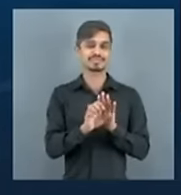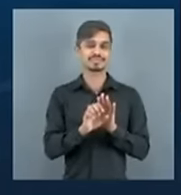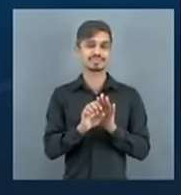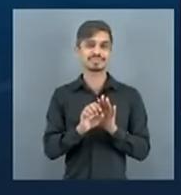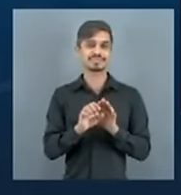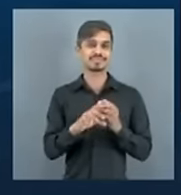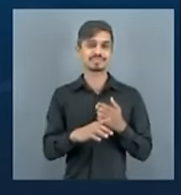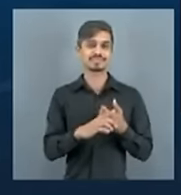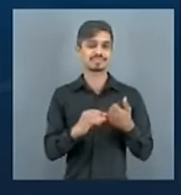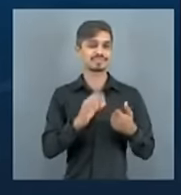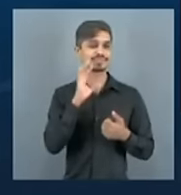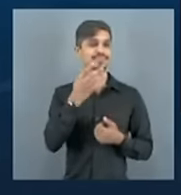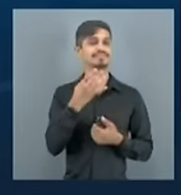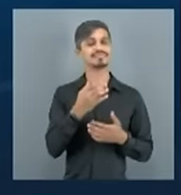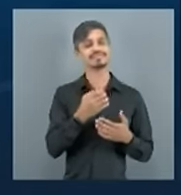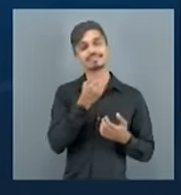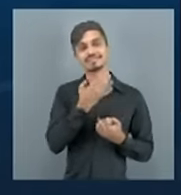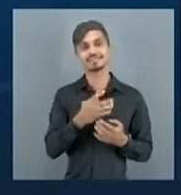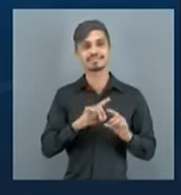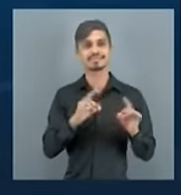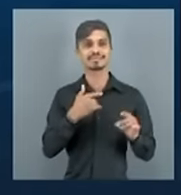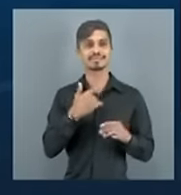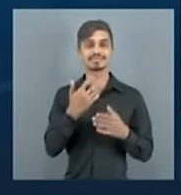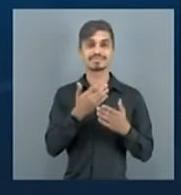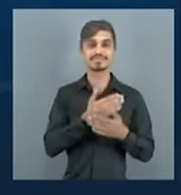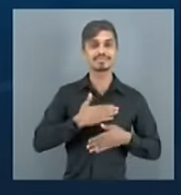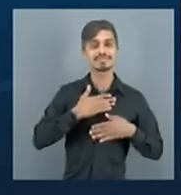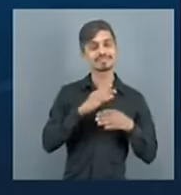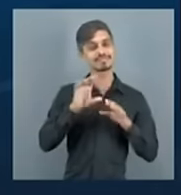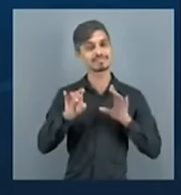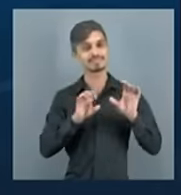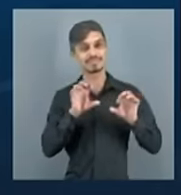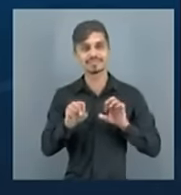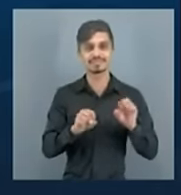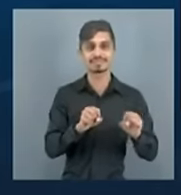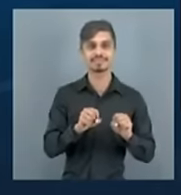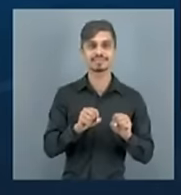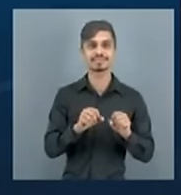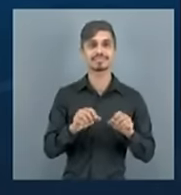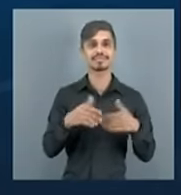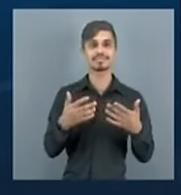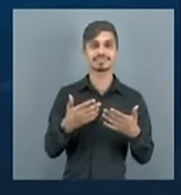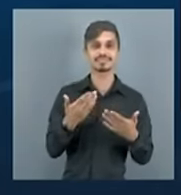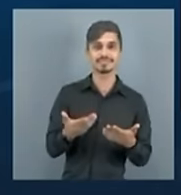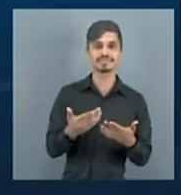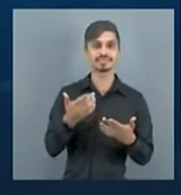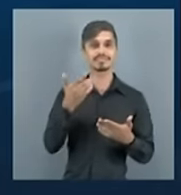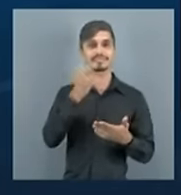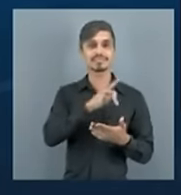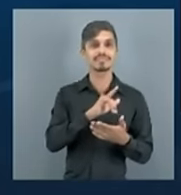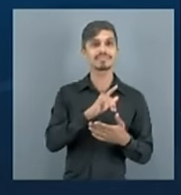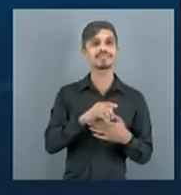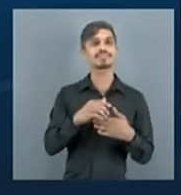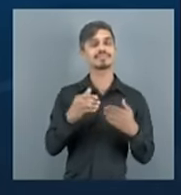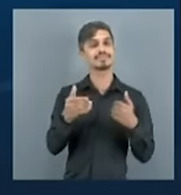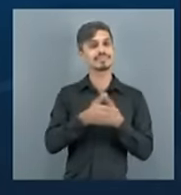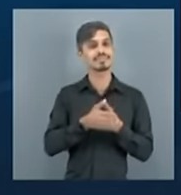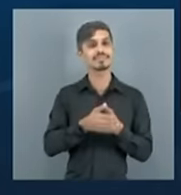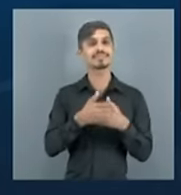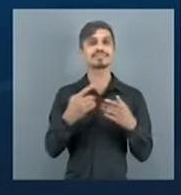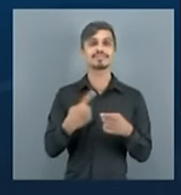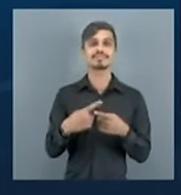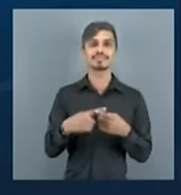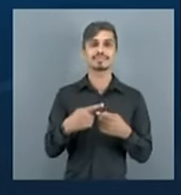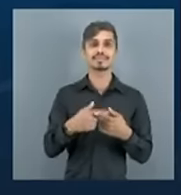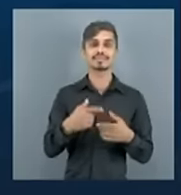se fosse só a China, tava bom. Mas eu gosto de pegar um pouquinho de cada uma. Que aí passa despercebido e eu consigo fazer o valor que eu preciso. Porque eu